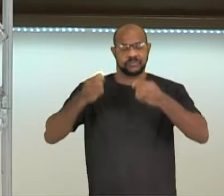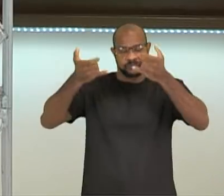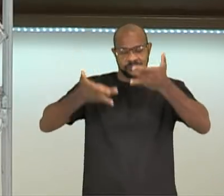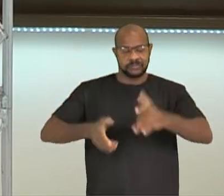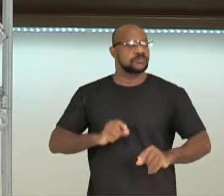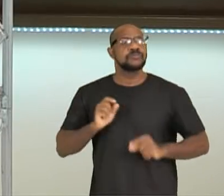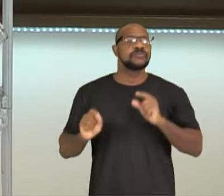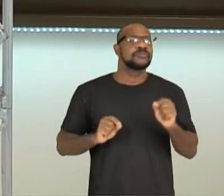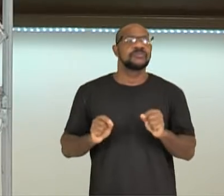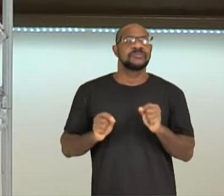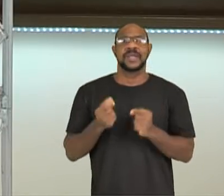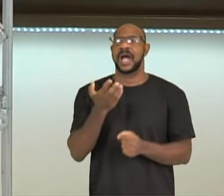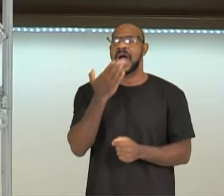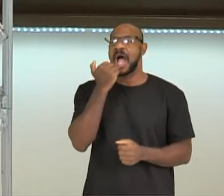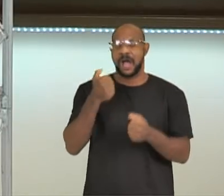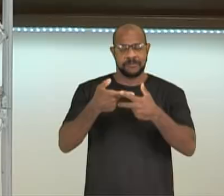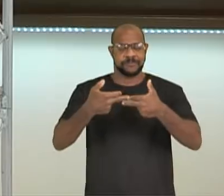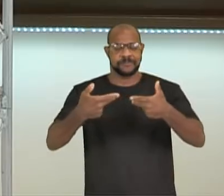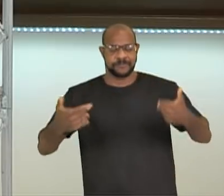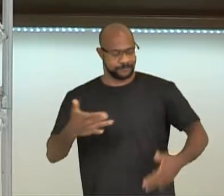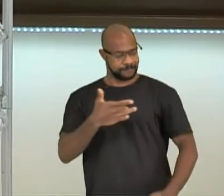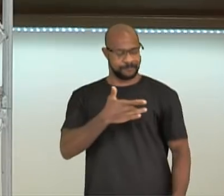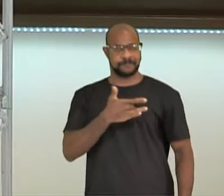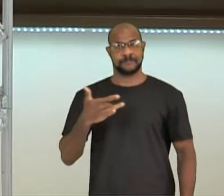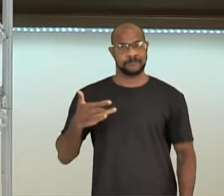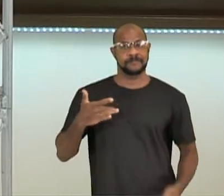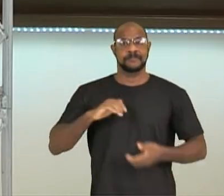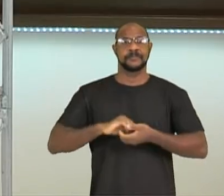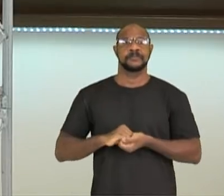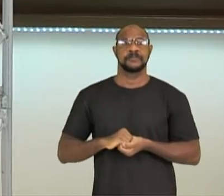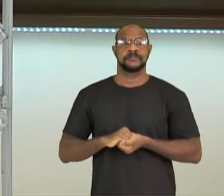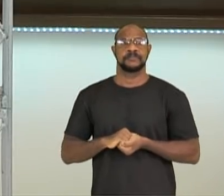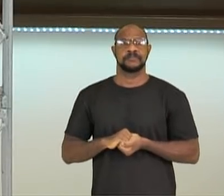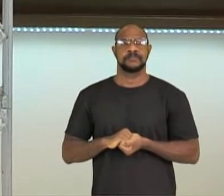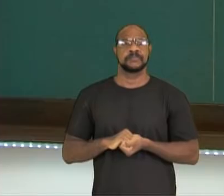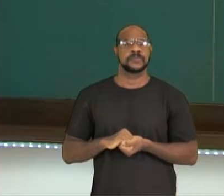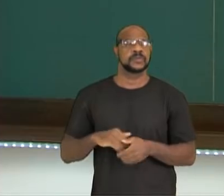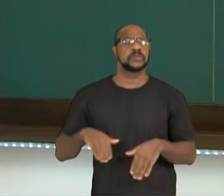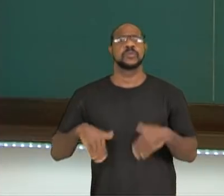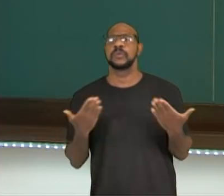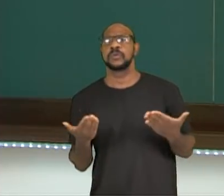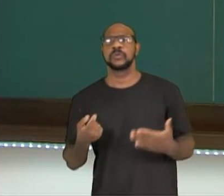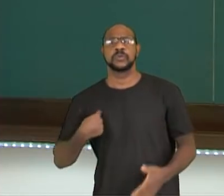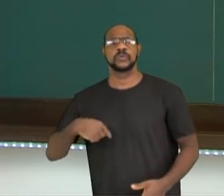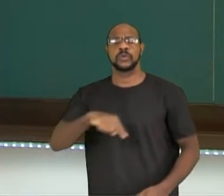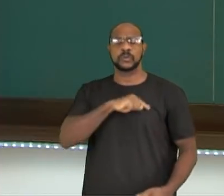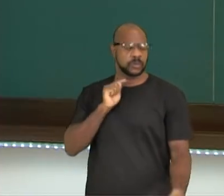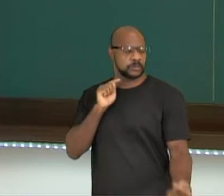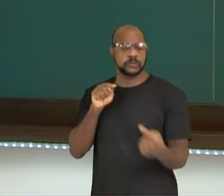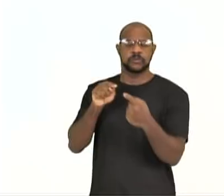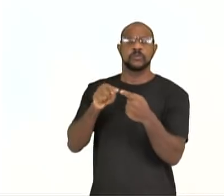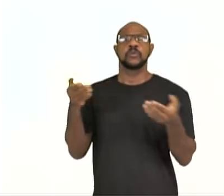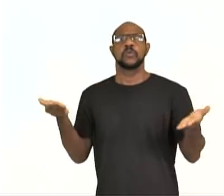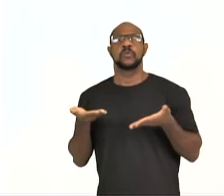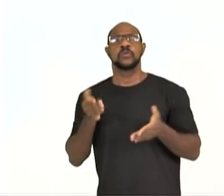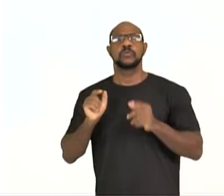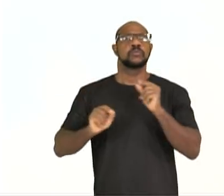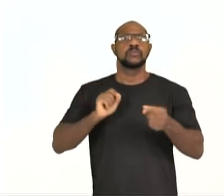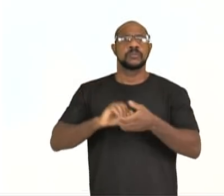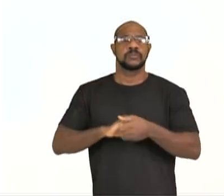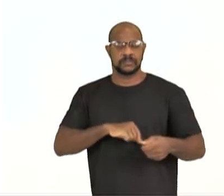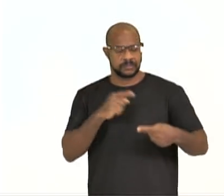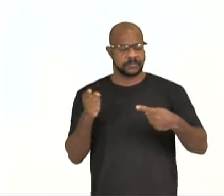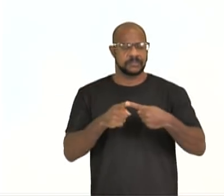falaremos sobre alimentação saudável. Quais são os nossos objetivos para esta aula?